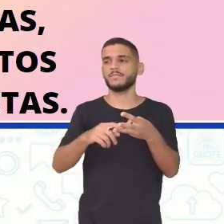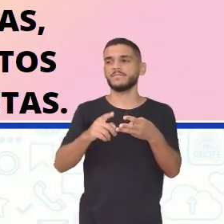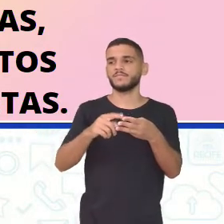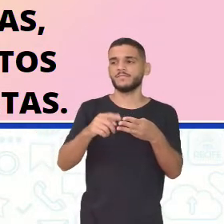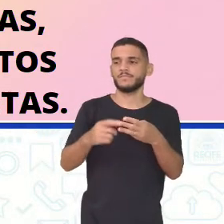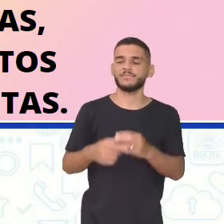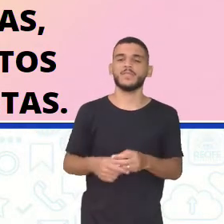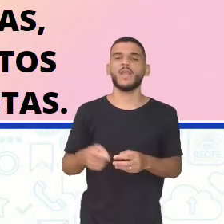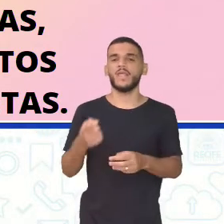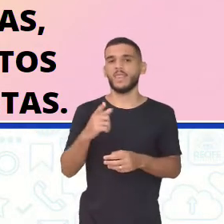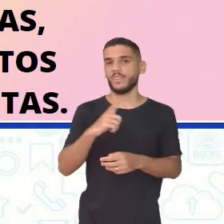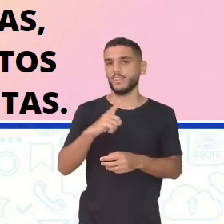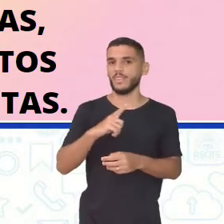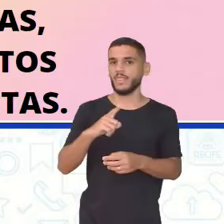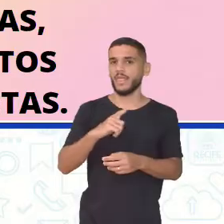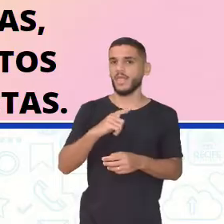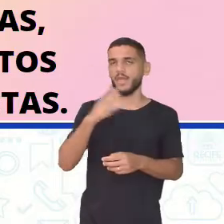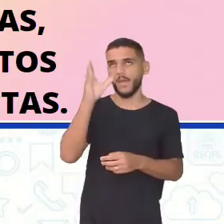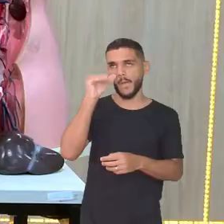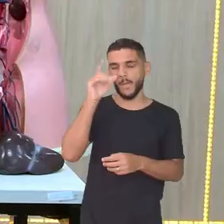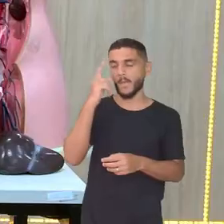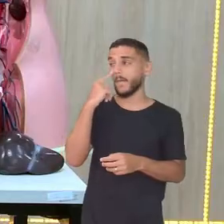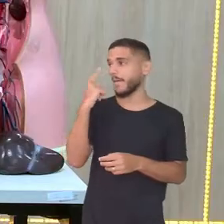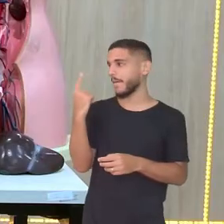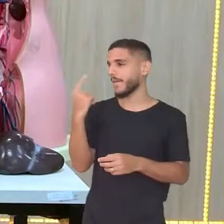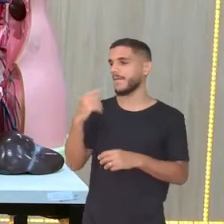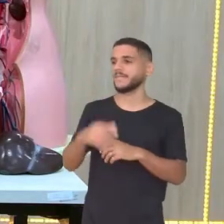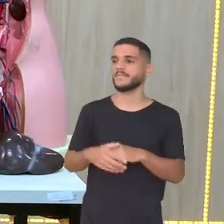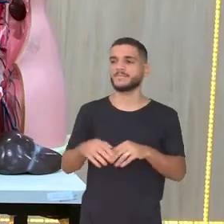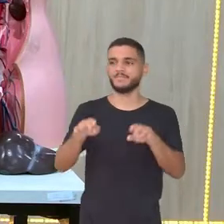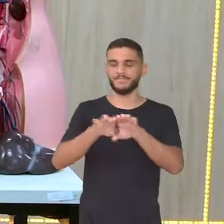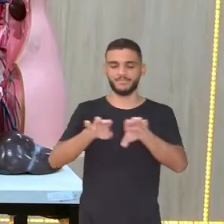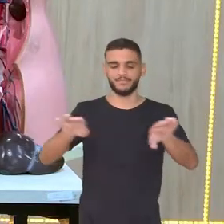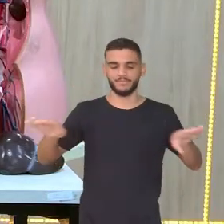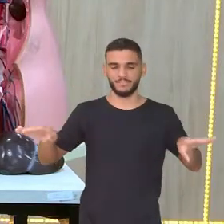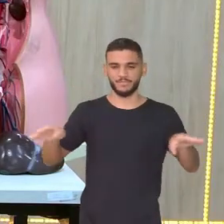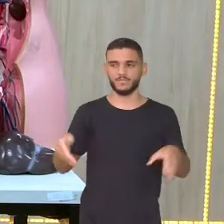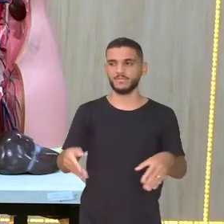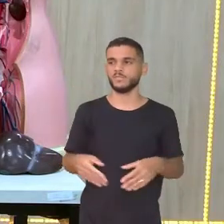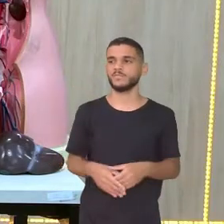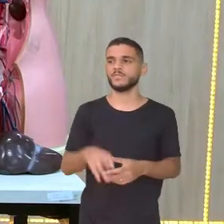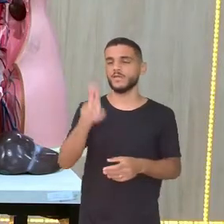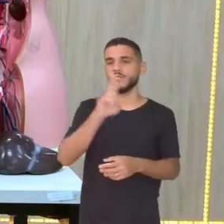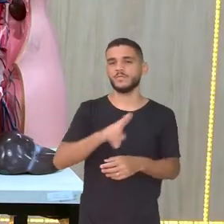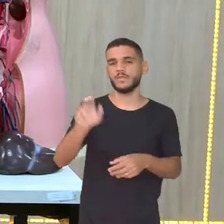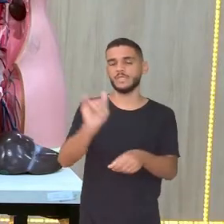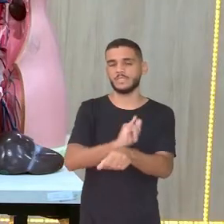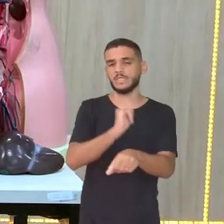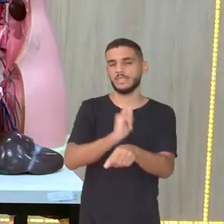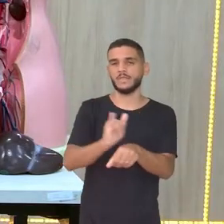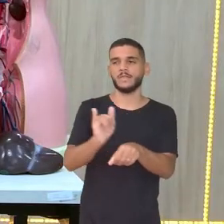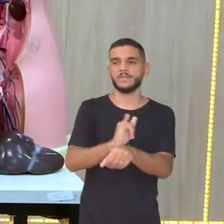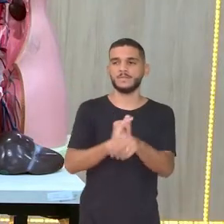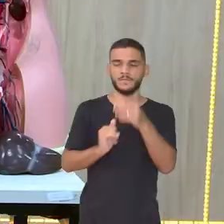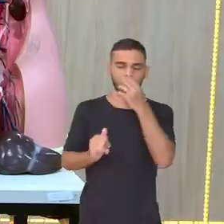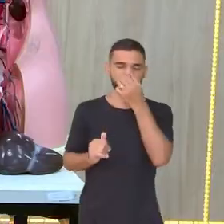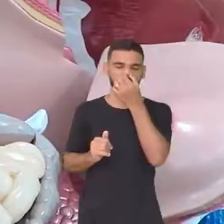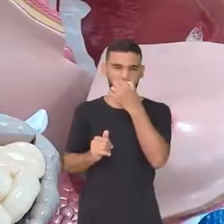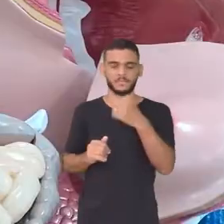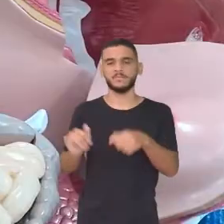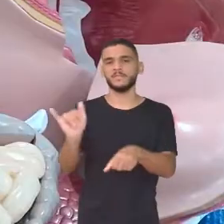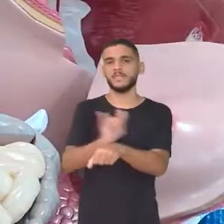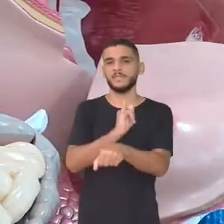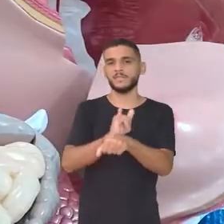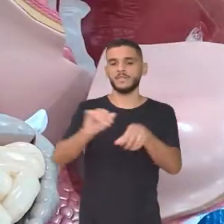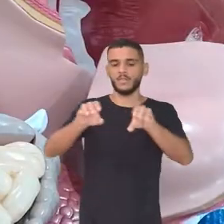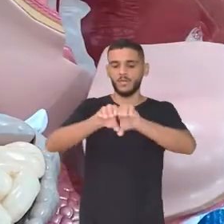muito capricho para vocês. Dá uma olhadinha, que eu tentei, através de um tubinho, aí eu não cobri essa parte externa para vocês